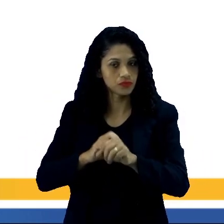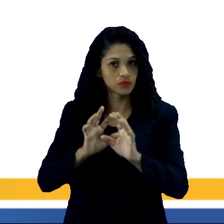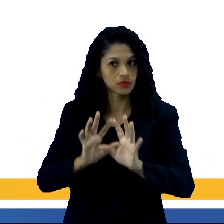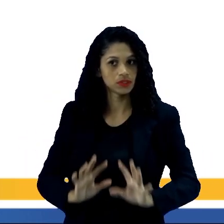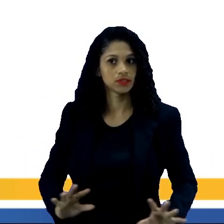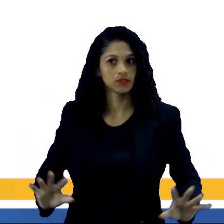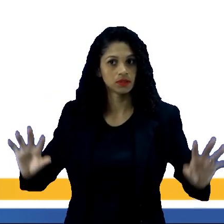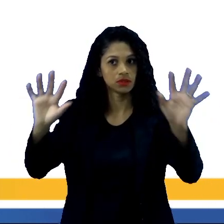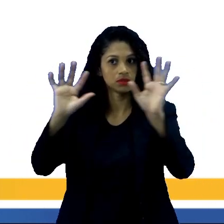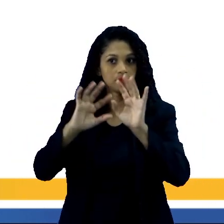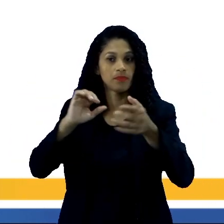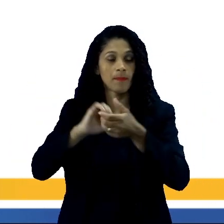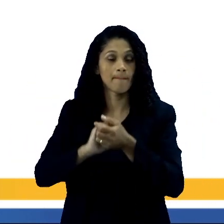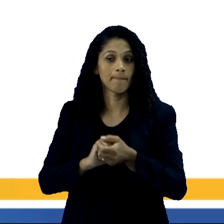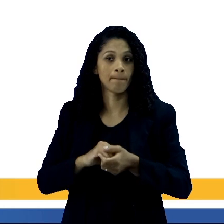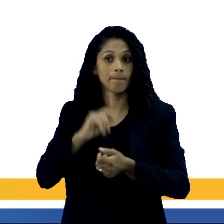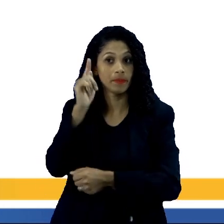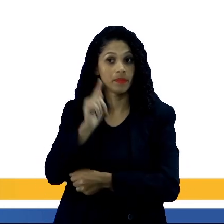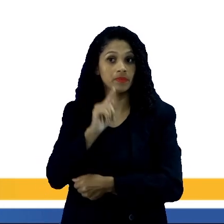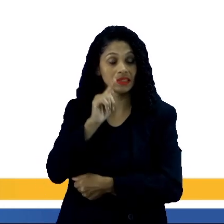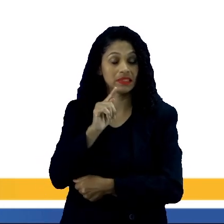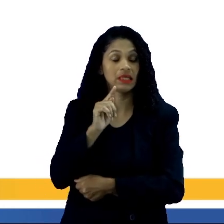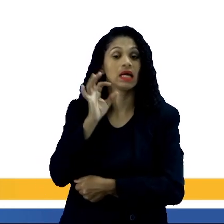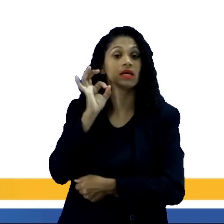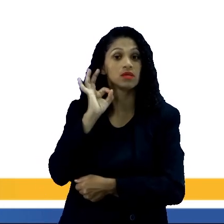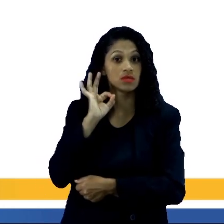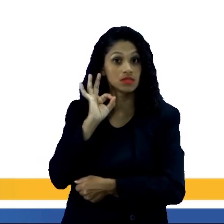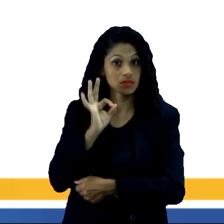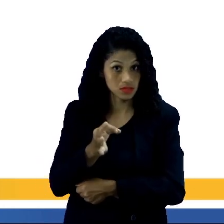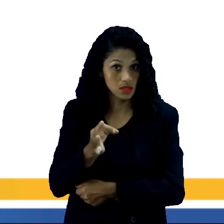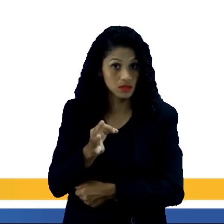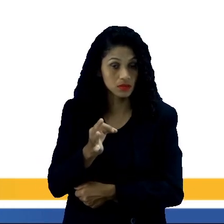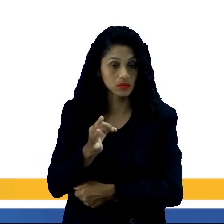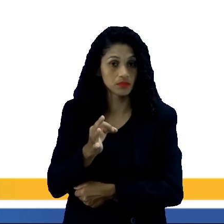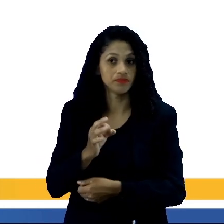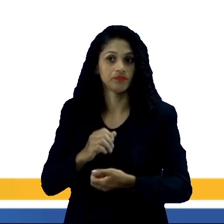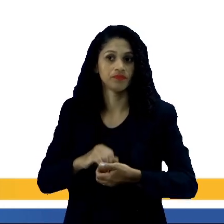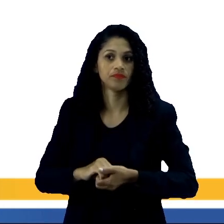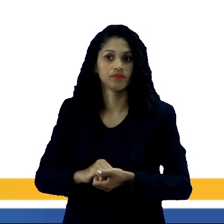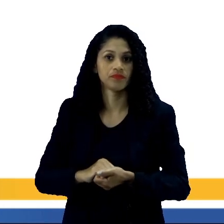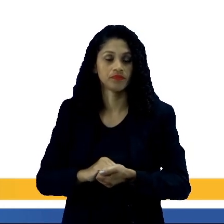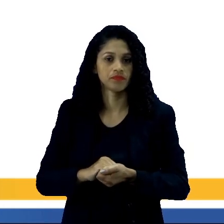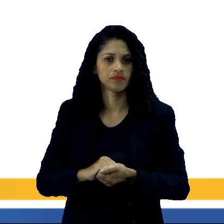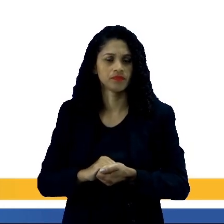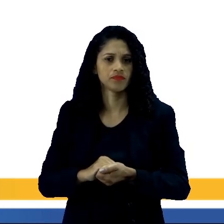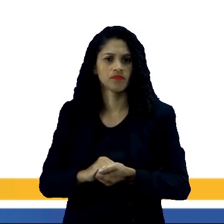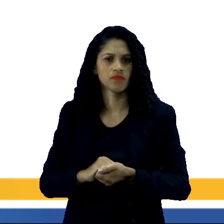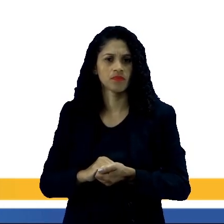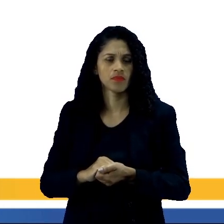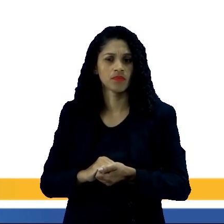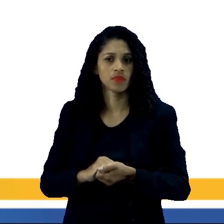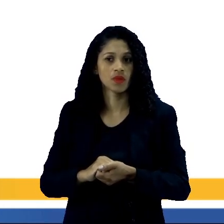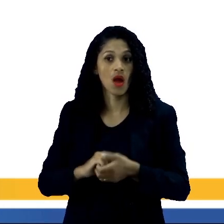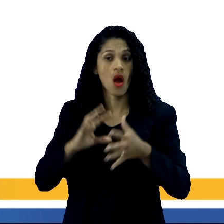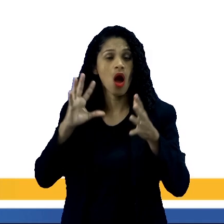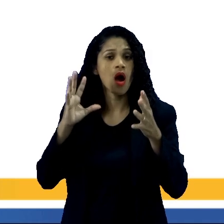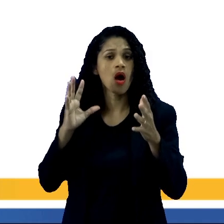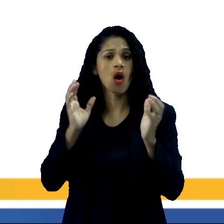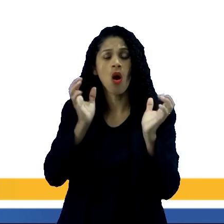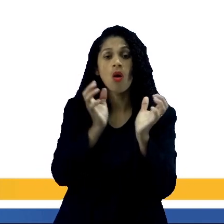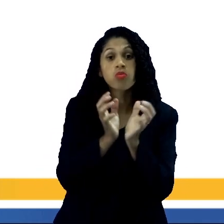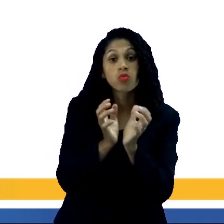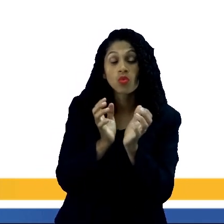que indica corretamente as partes do sistema nervoso central. Ou seja, quem que compõe o sistema